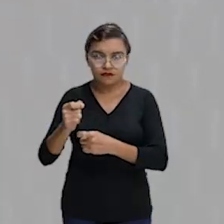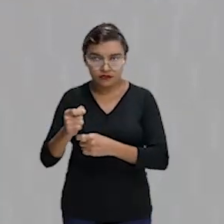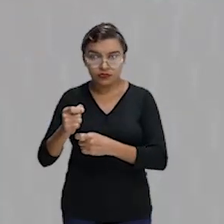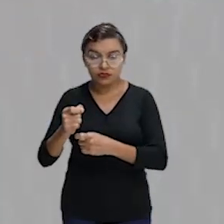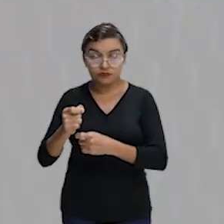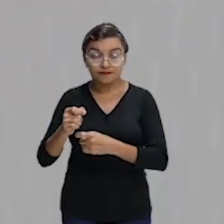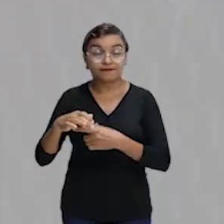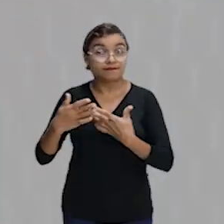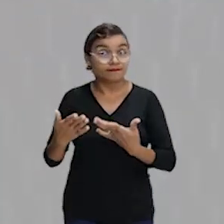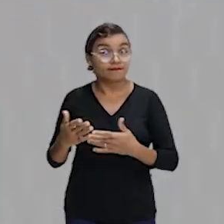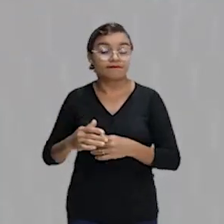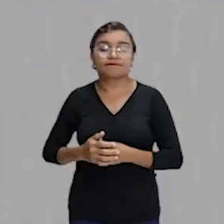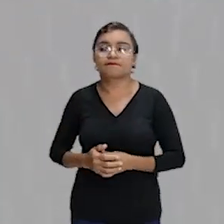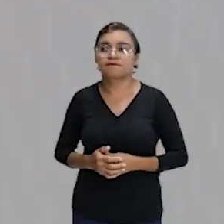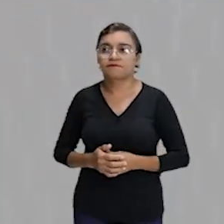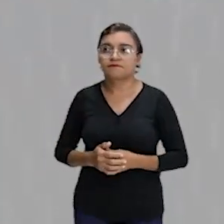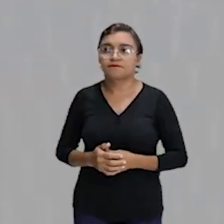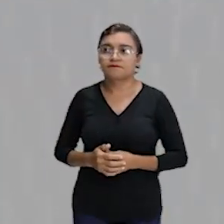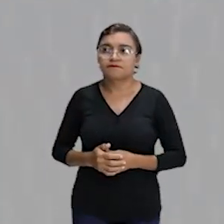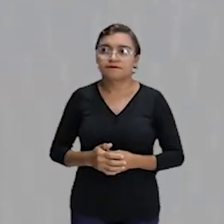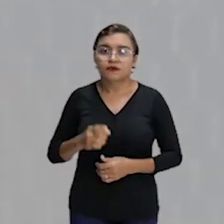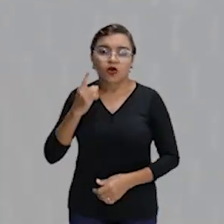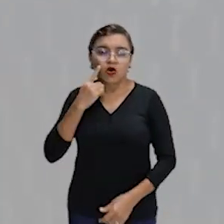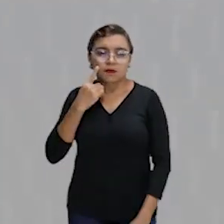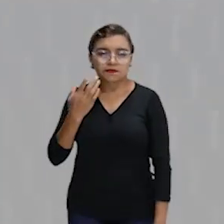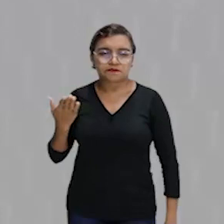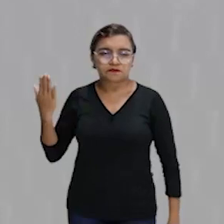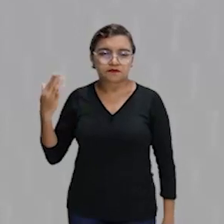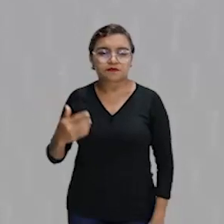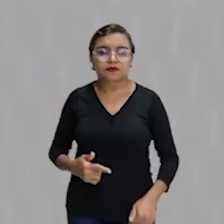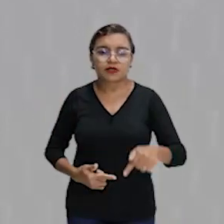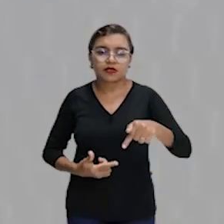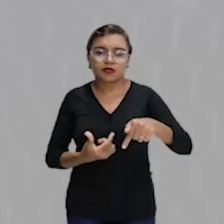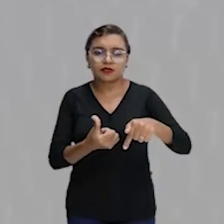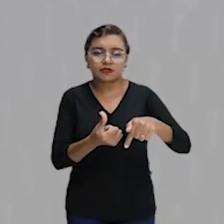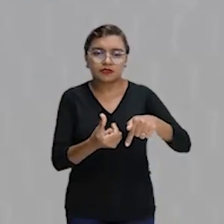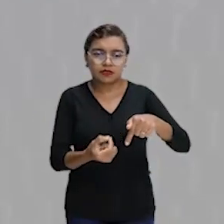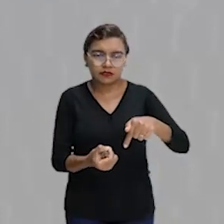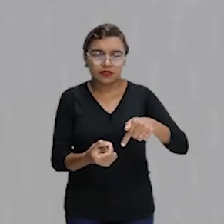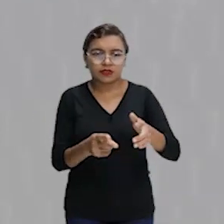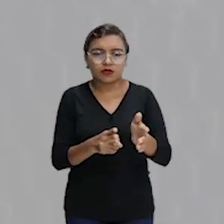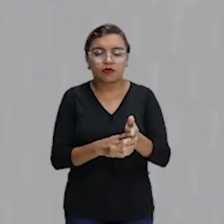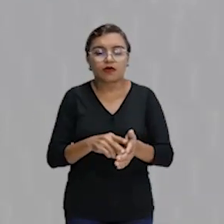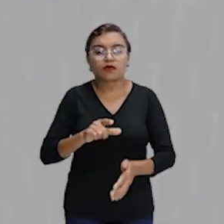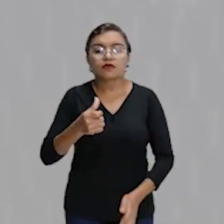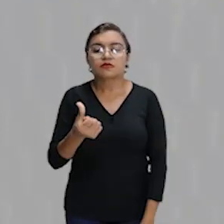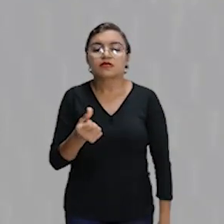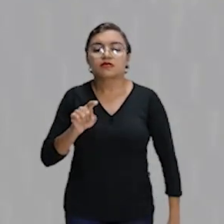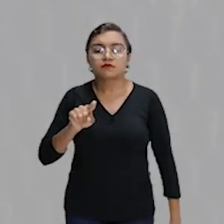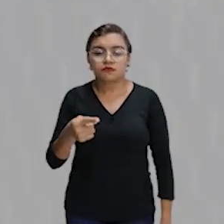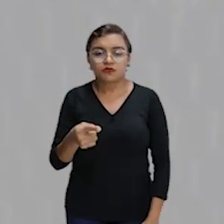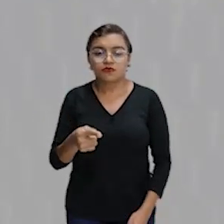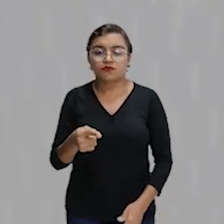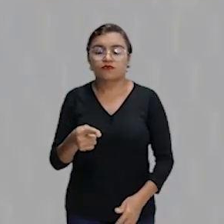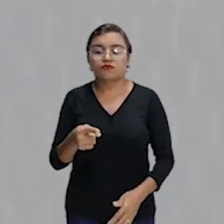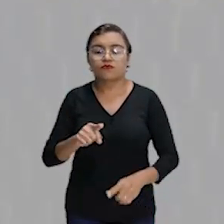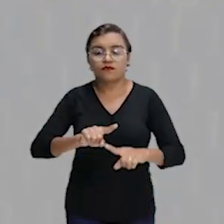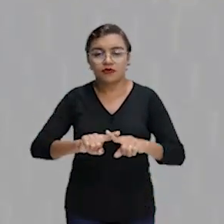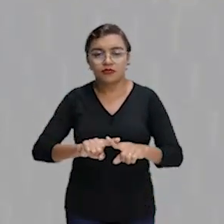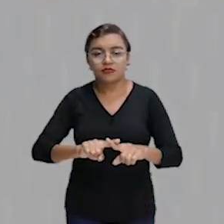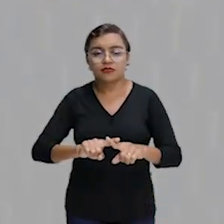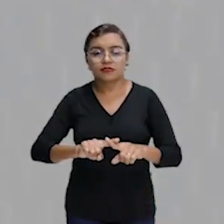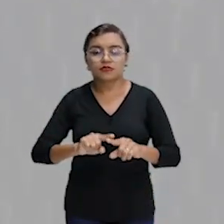tá bom? Olha como vai ficar. Q de 60 é igual 6.000 vezes. É como se eu tivesse